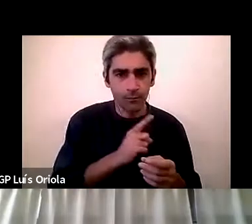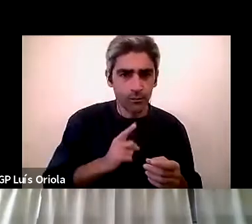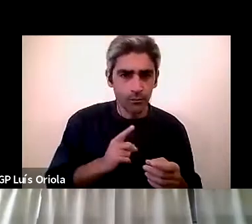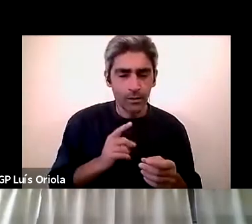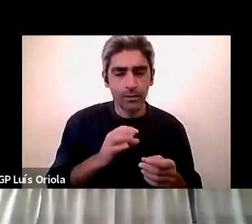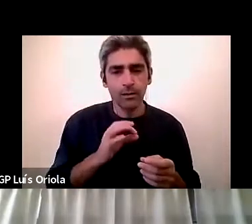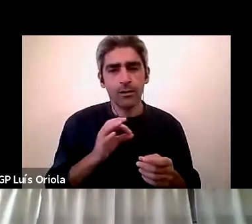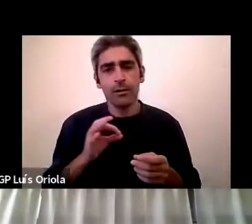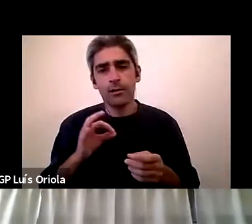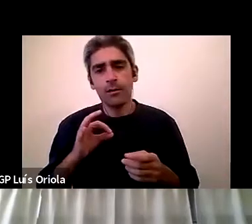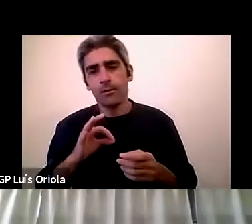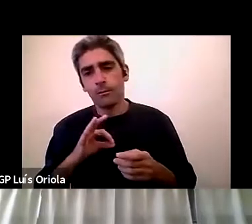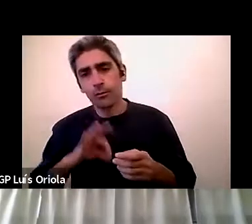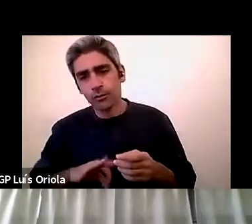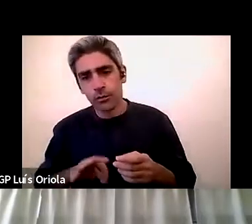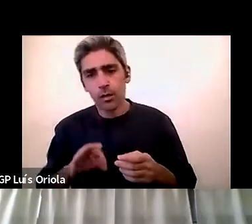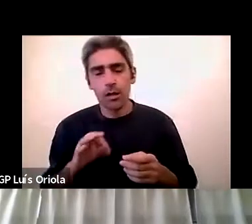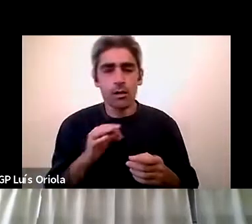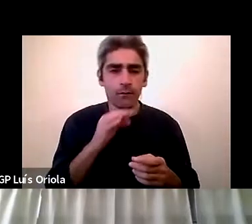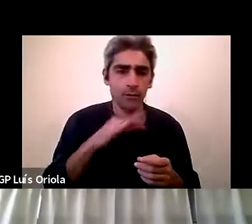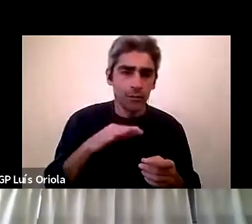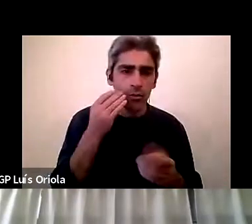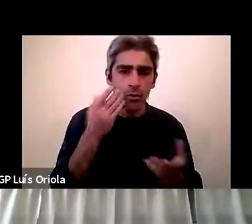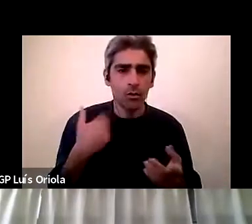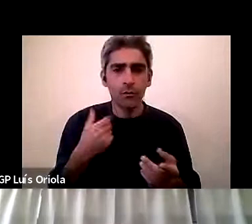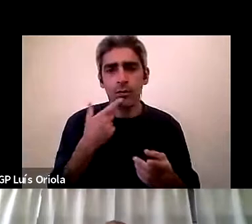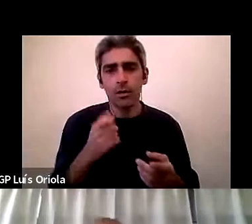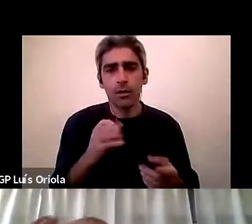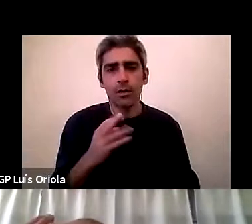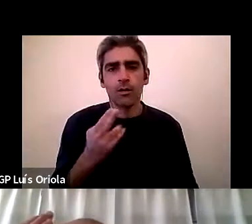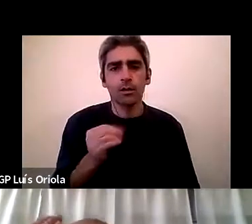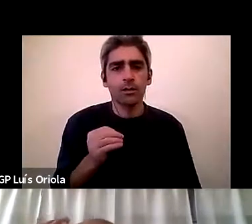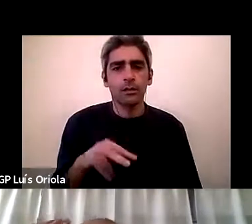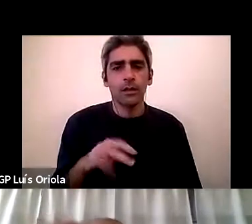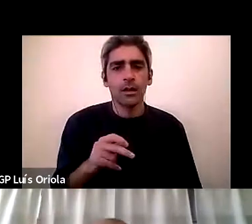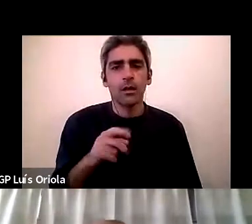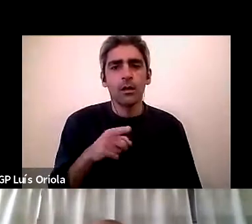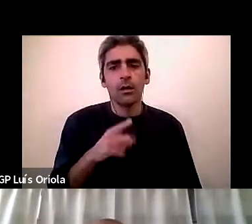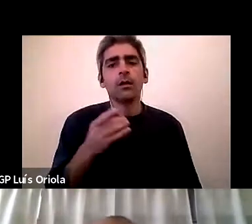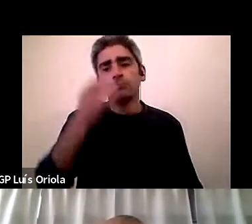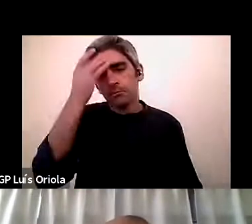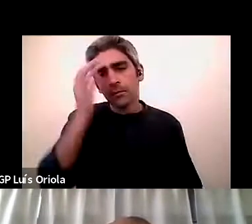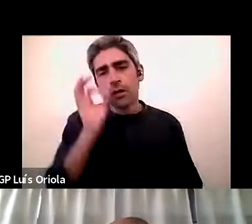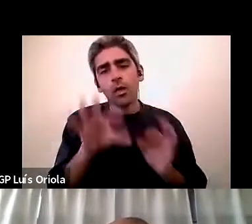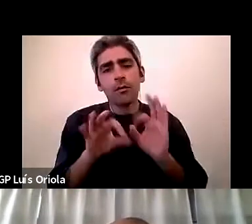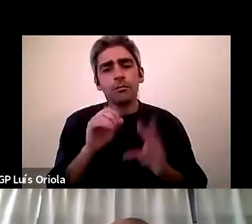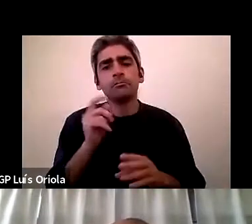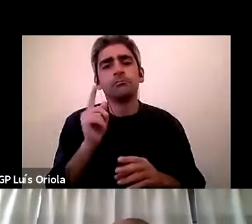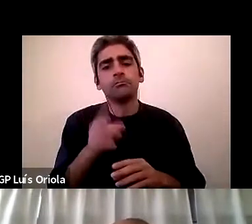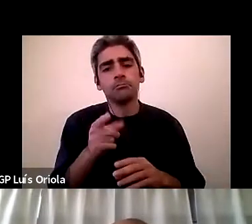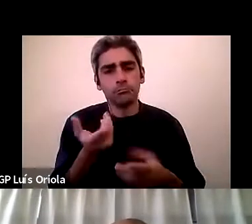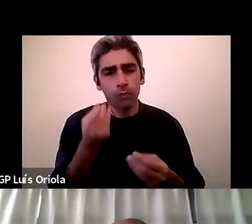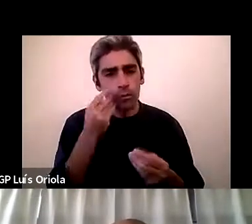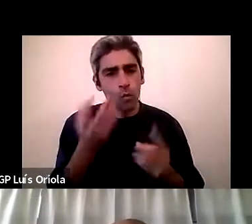e a vida pessoal e portanto, queria perguntar à Usna concretamente que tipo de contributos é que se apresentam para o